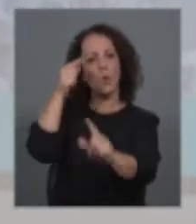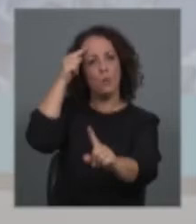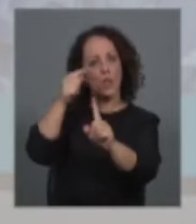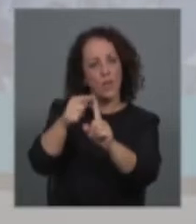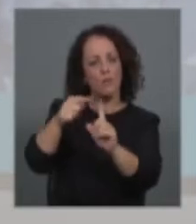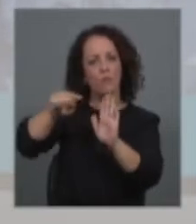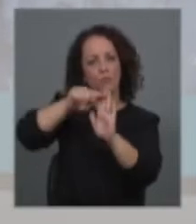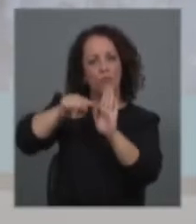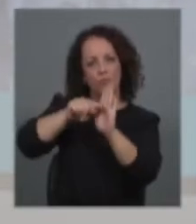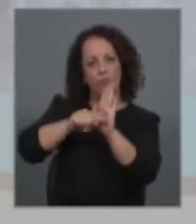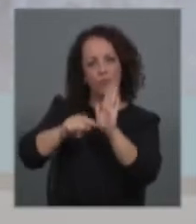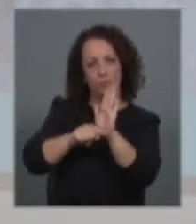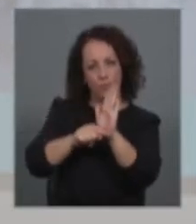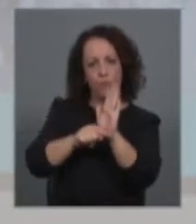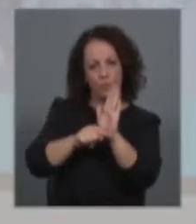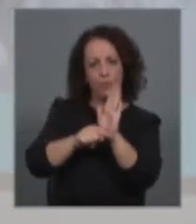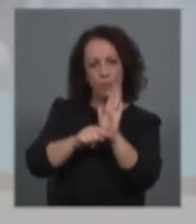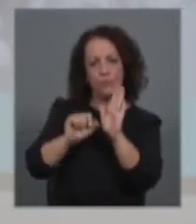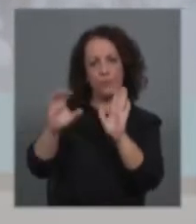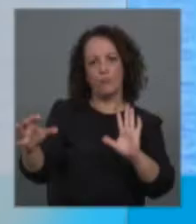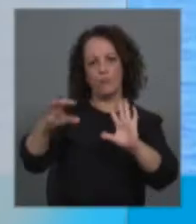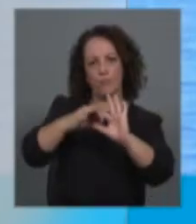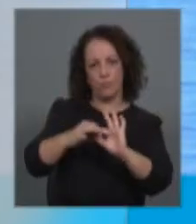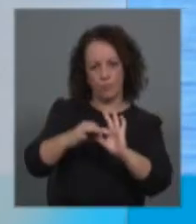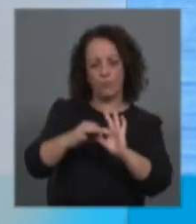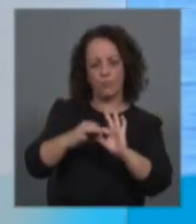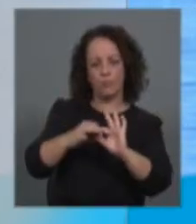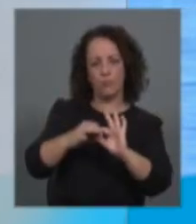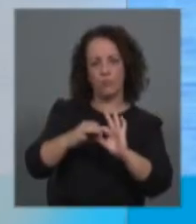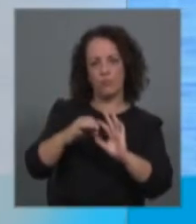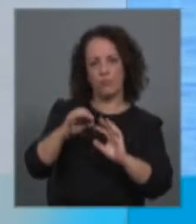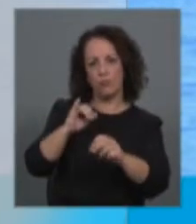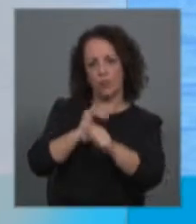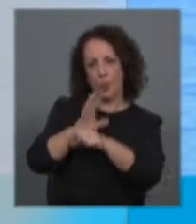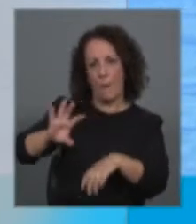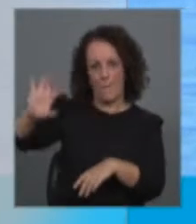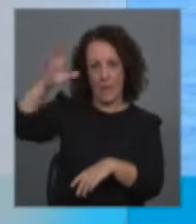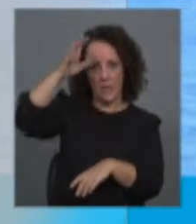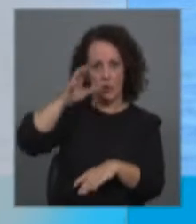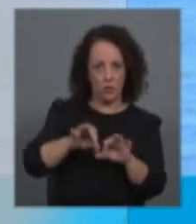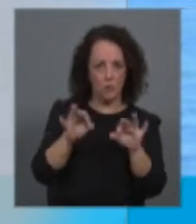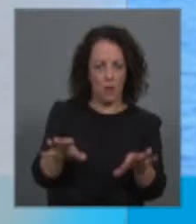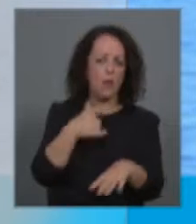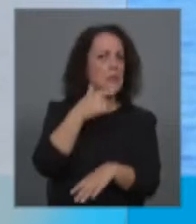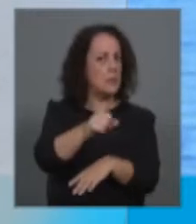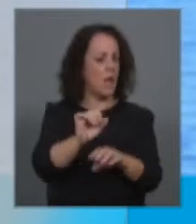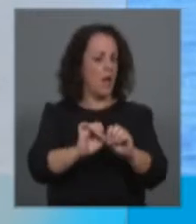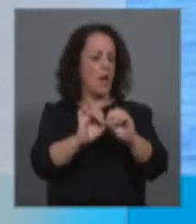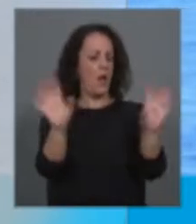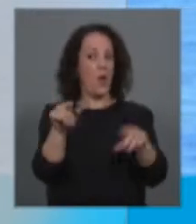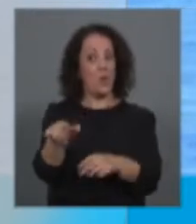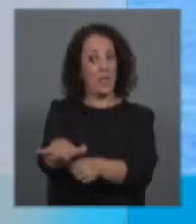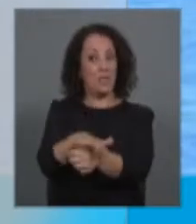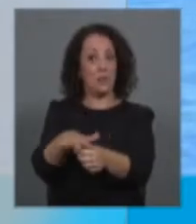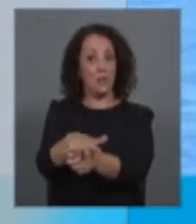comuns à Ajuda à Igreja que Sofre presente noutros países. Sem dúvida, porque esta situação, portanto, foi